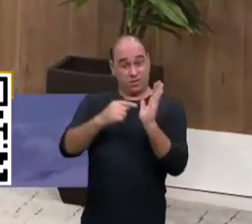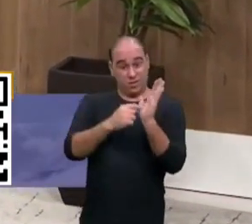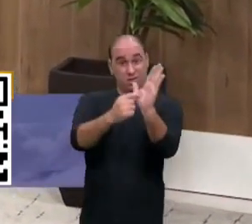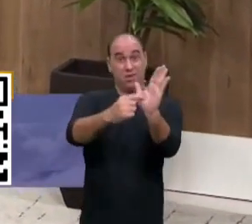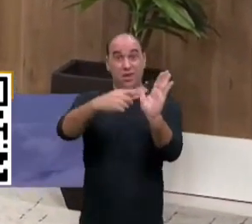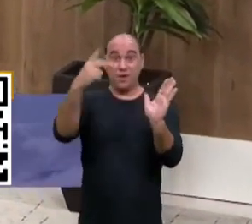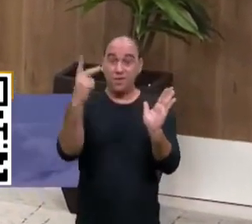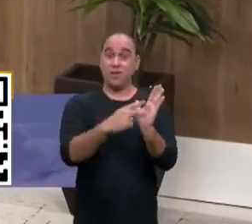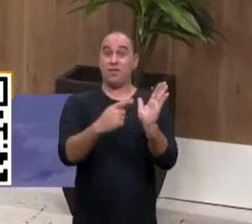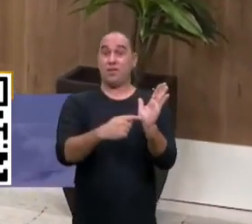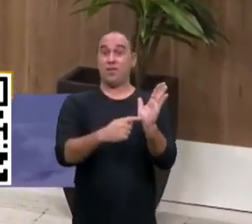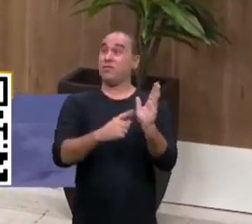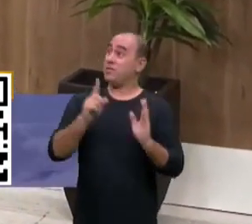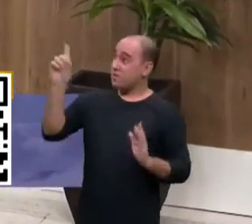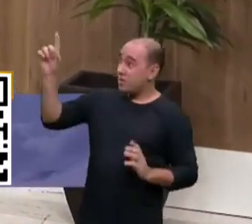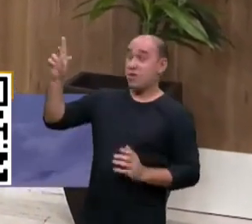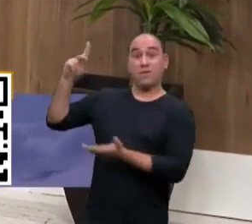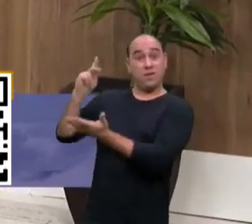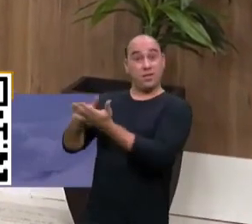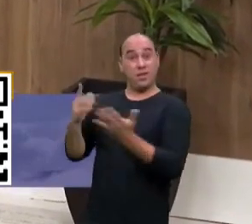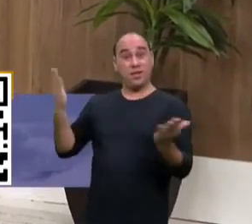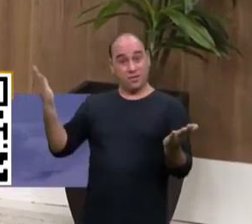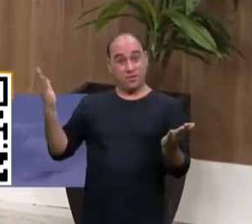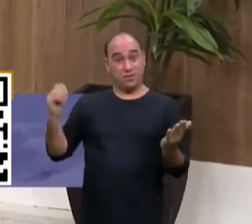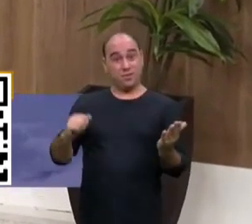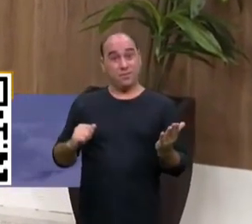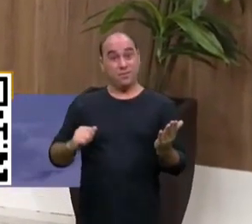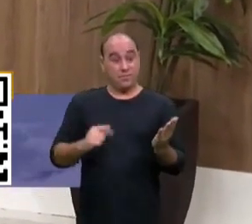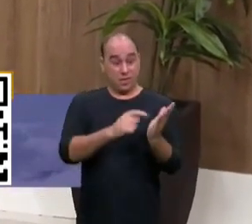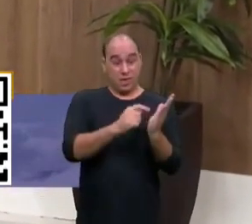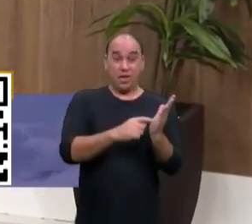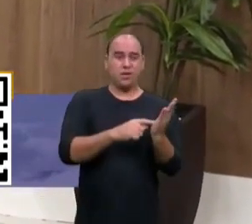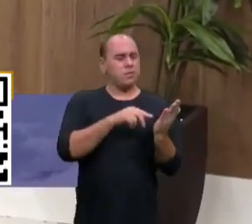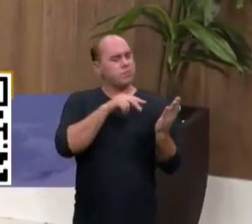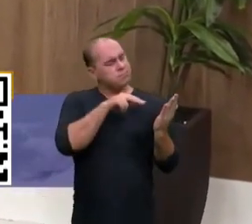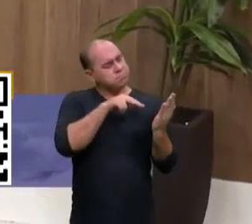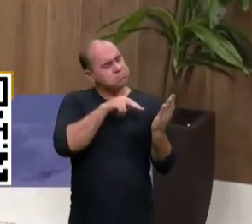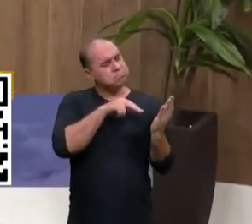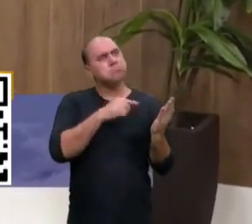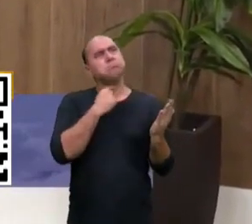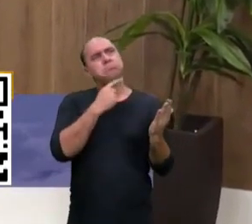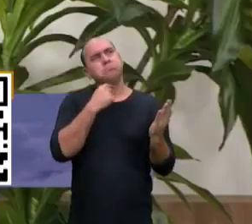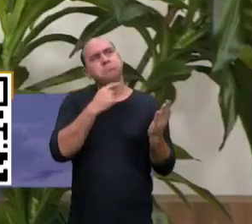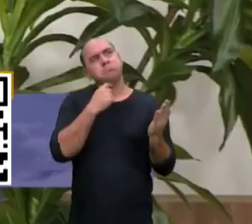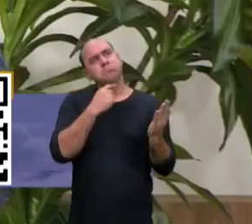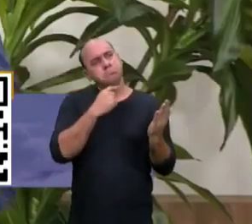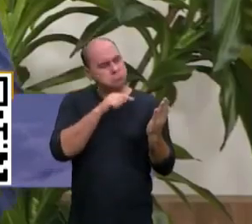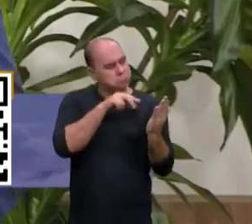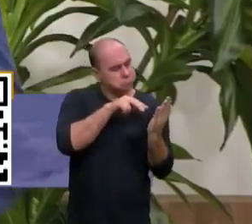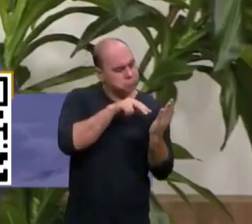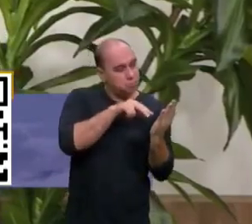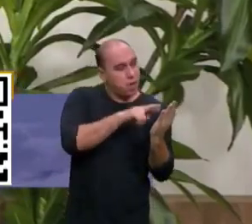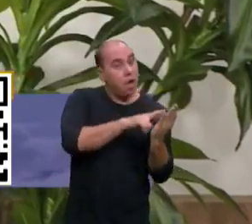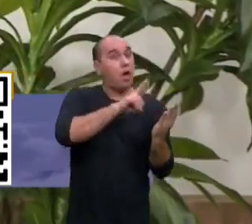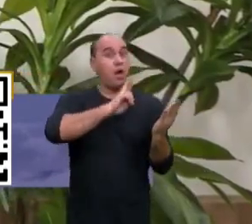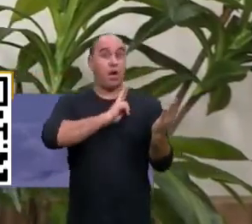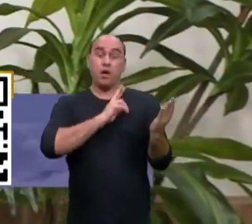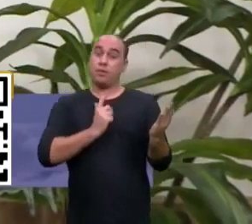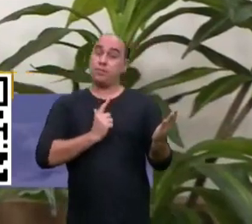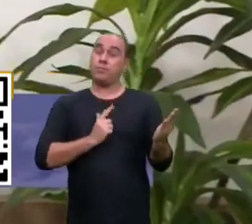através de cada texto você vai perceber Deus falando com você e respondendo as suas perguntas E